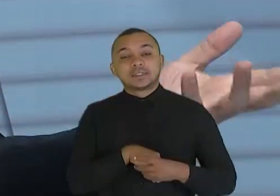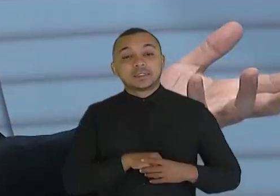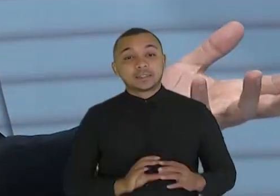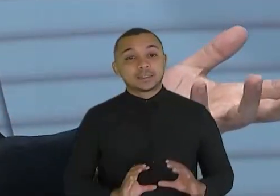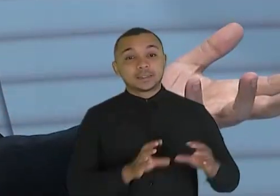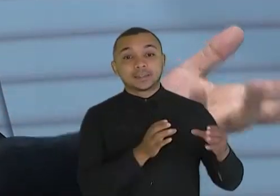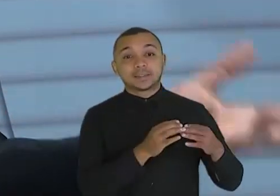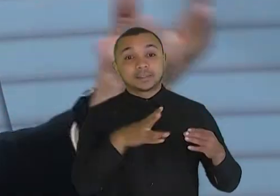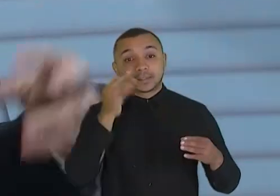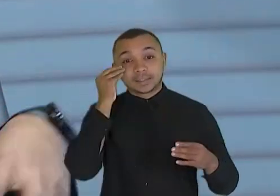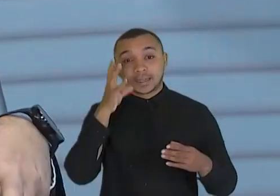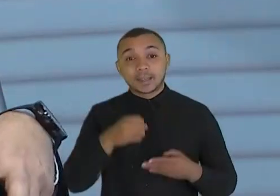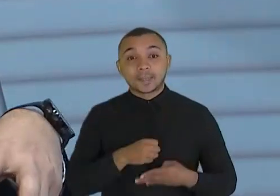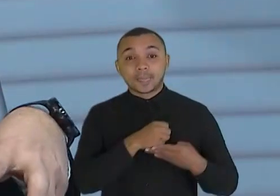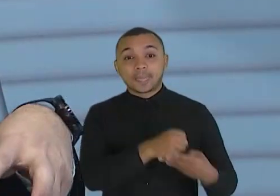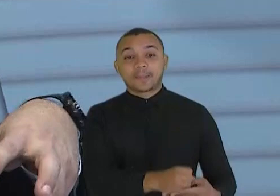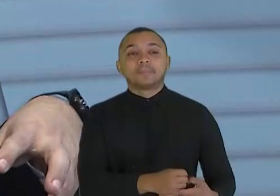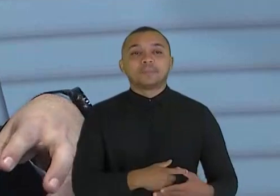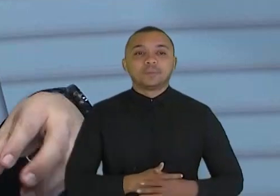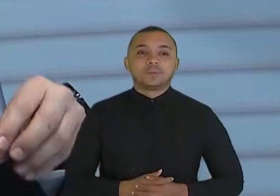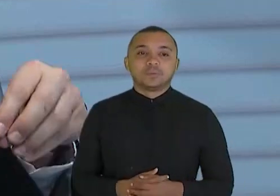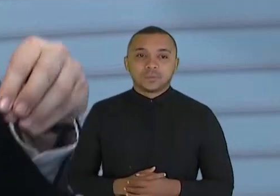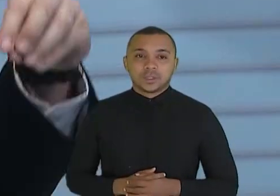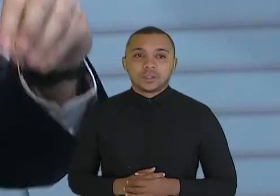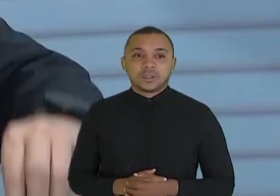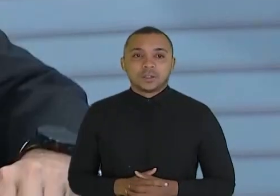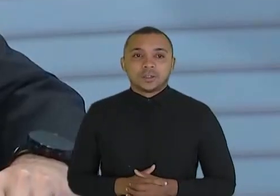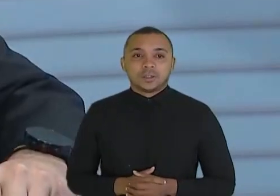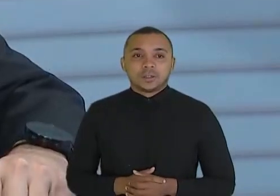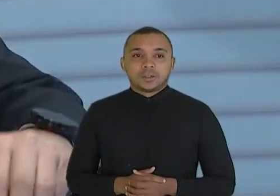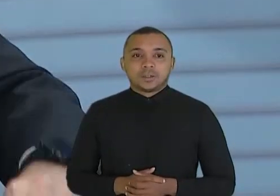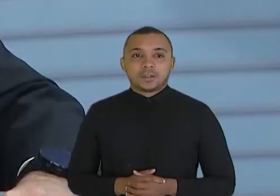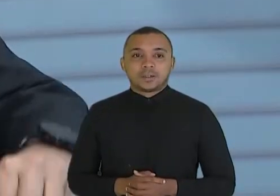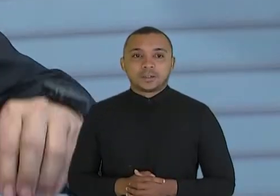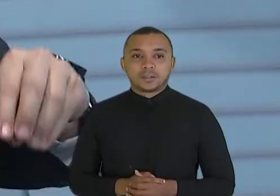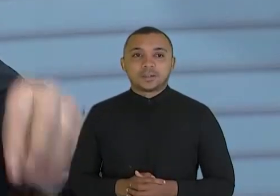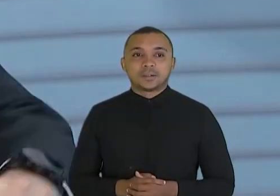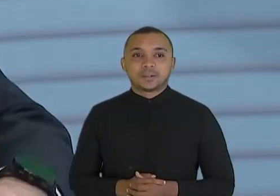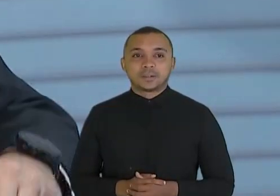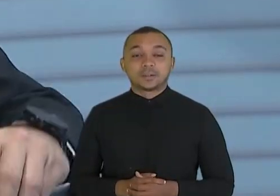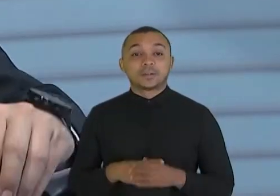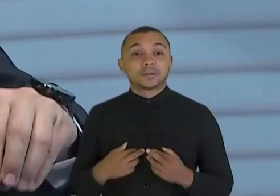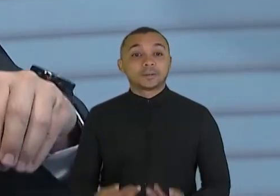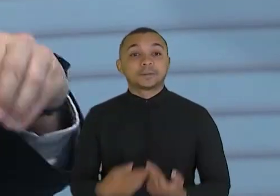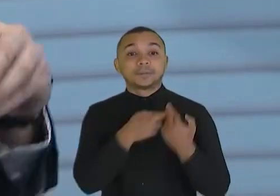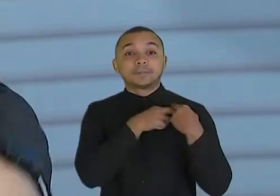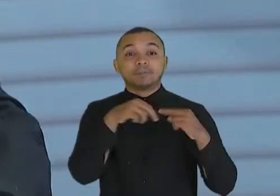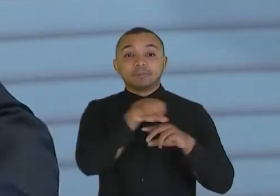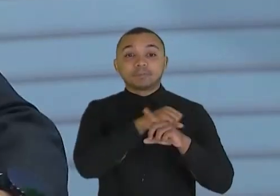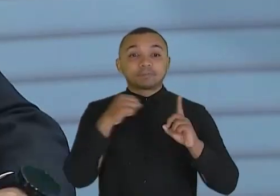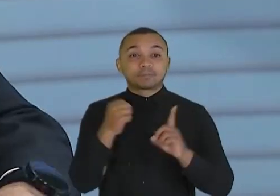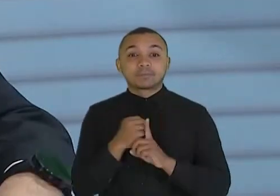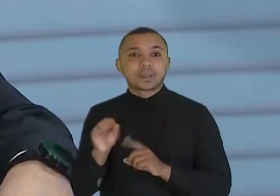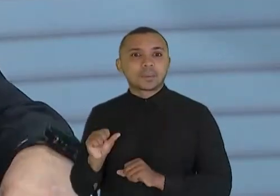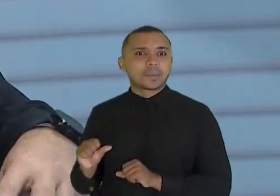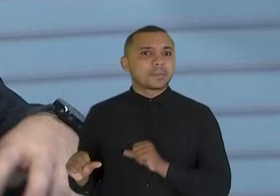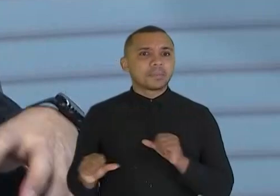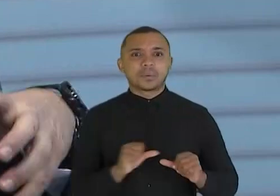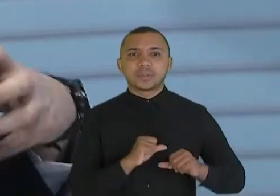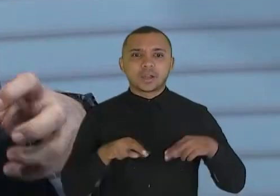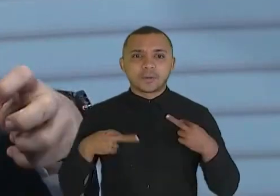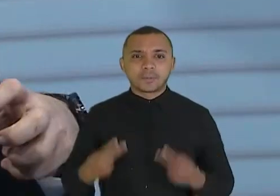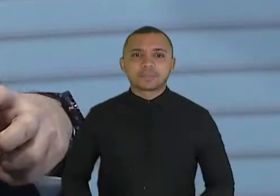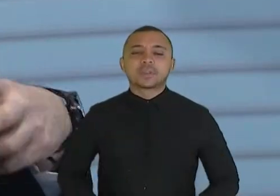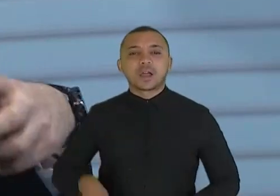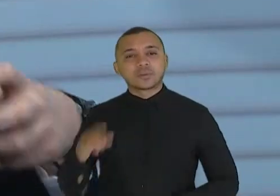Aliás, desde a criação da Fundação Esqueróis, a base sustentabilidade, responsabilidade social, transformação humana, é o